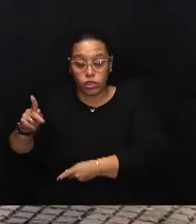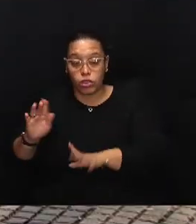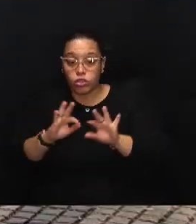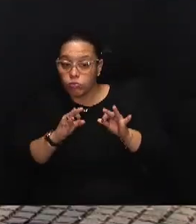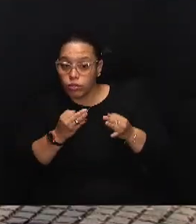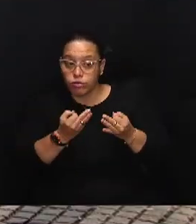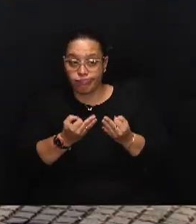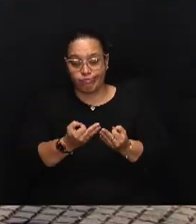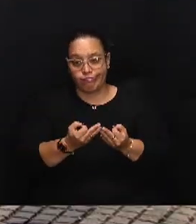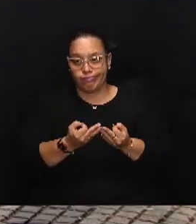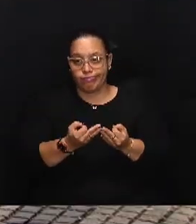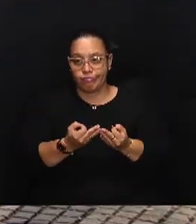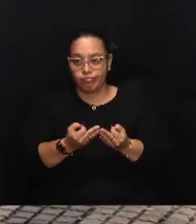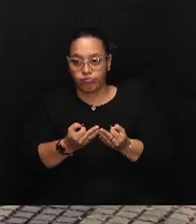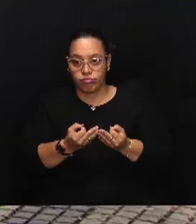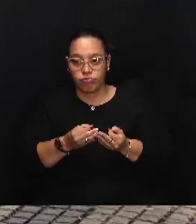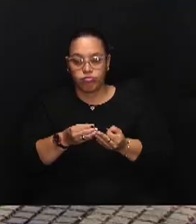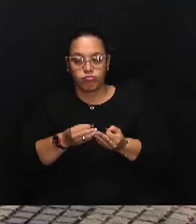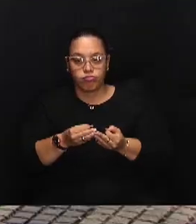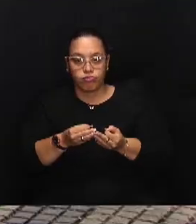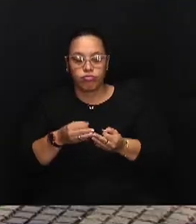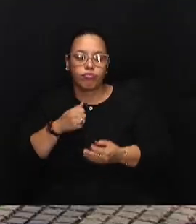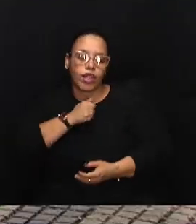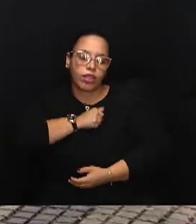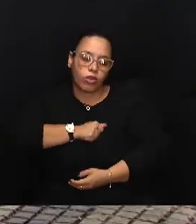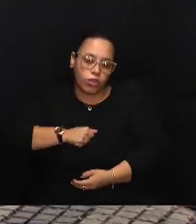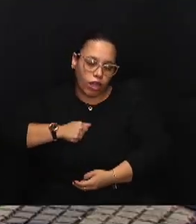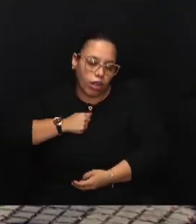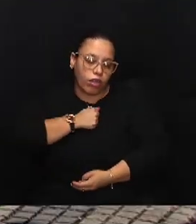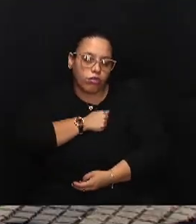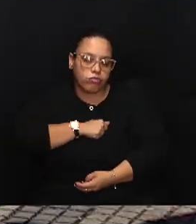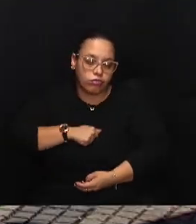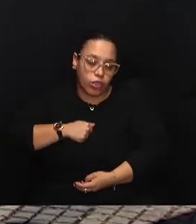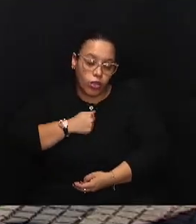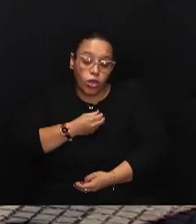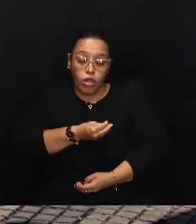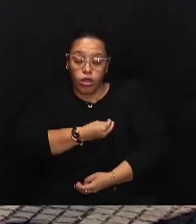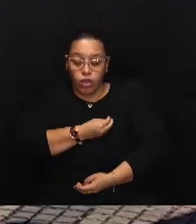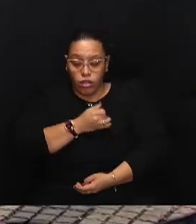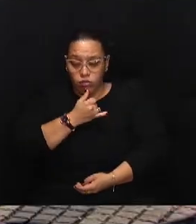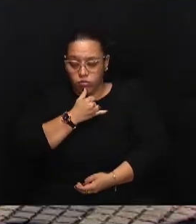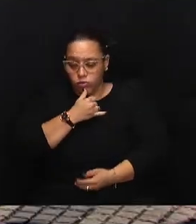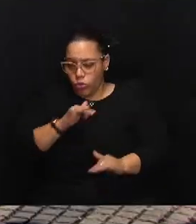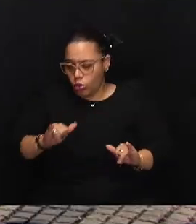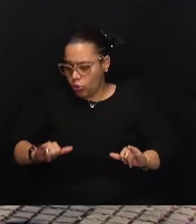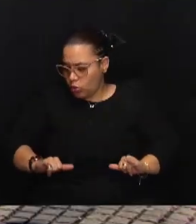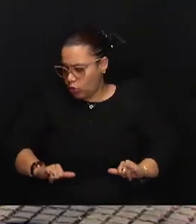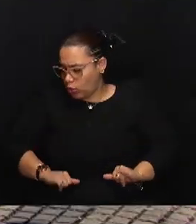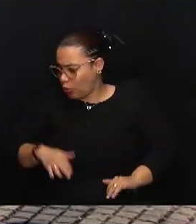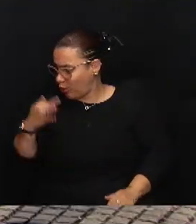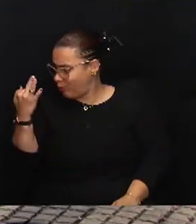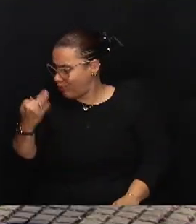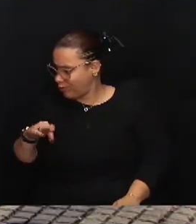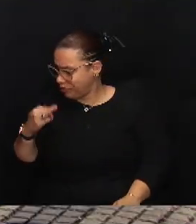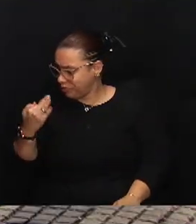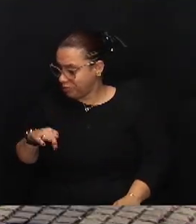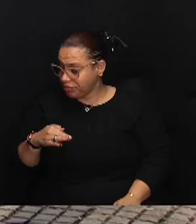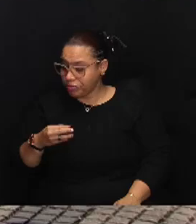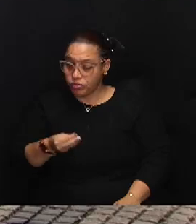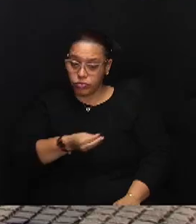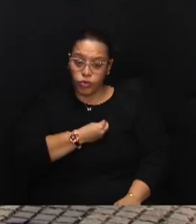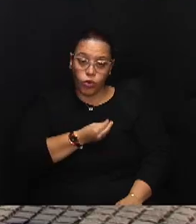vem exercitar esse reencontro da saudade, viver seu luto, vez ou outra viver suas